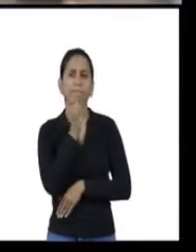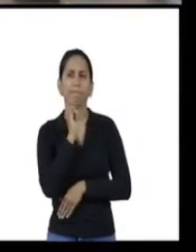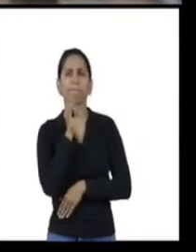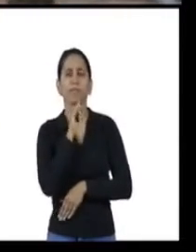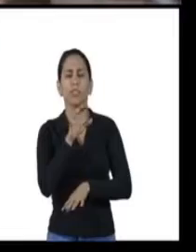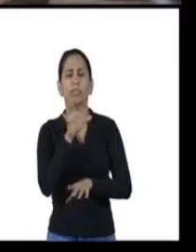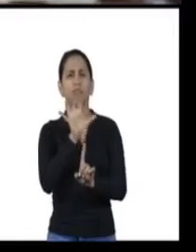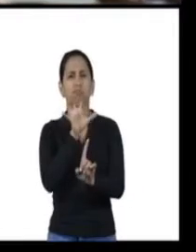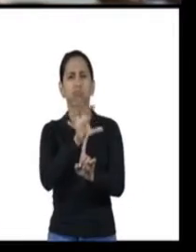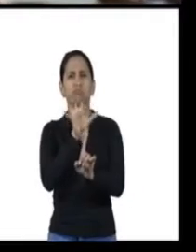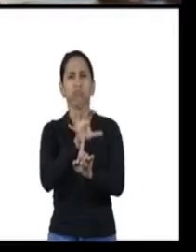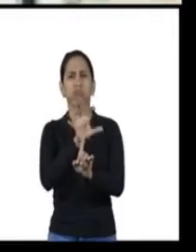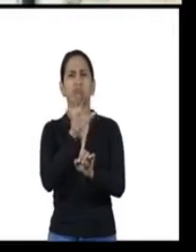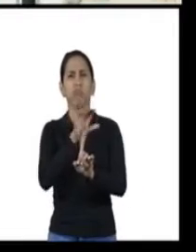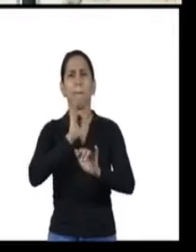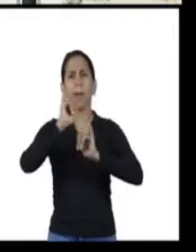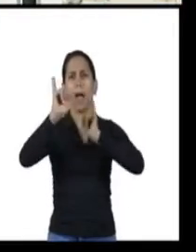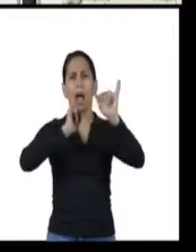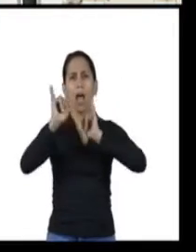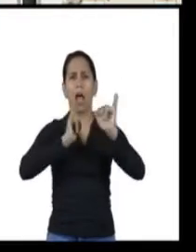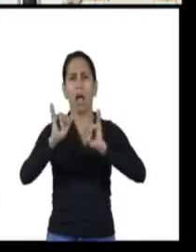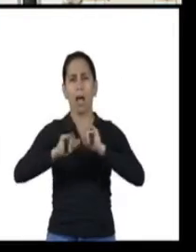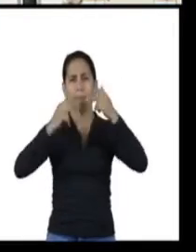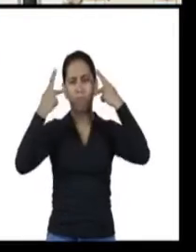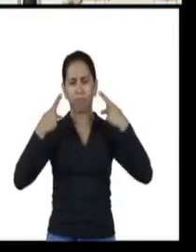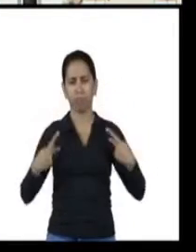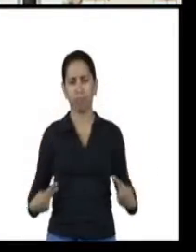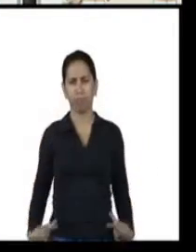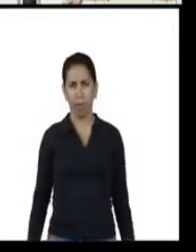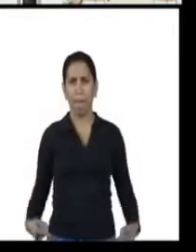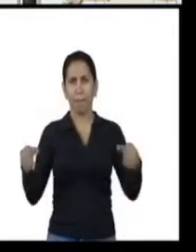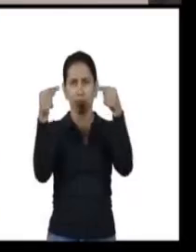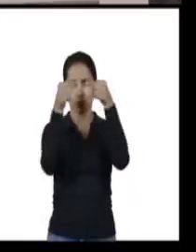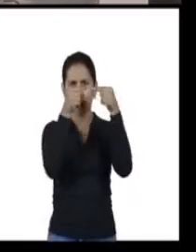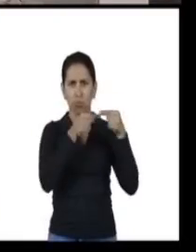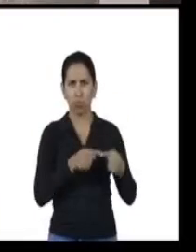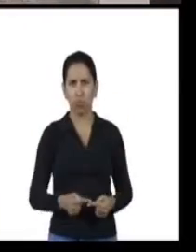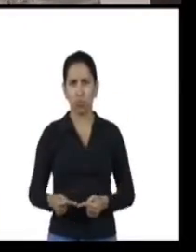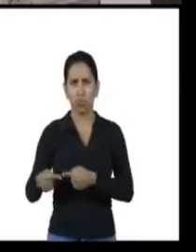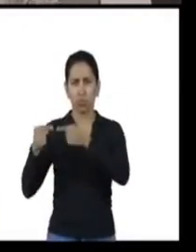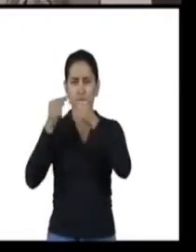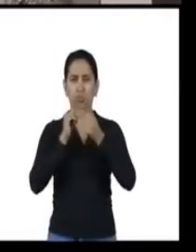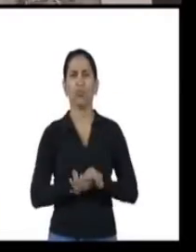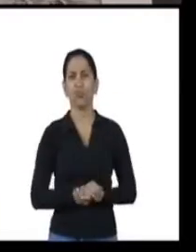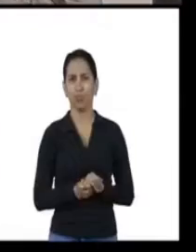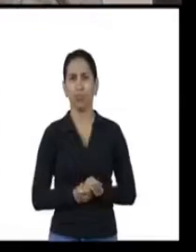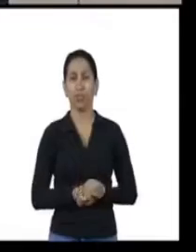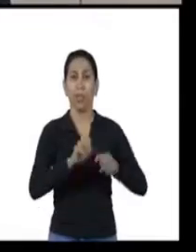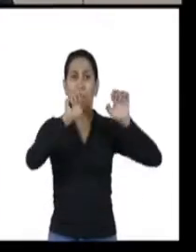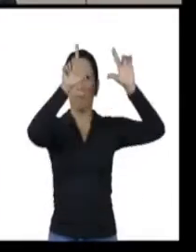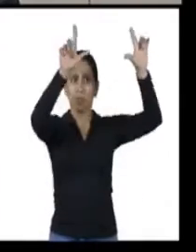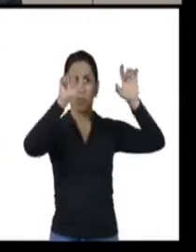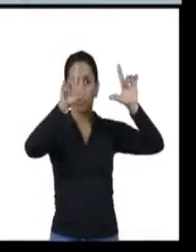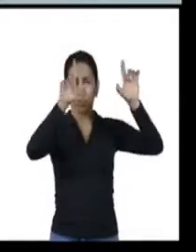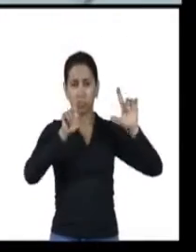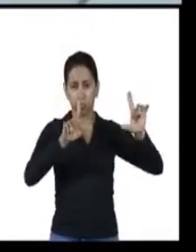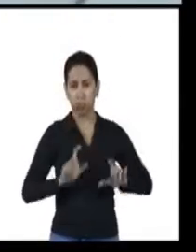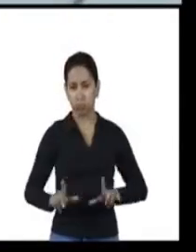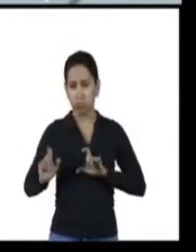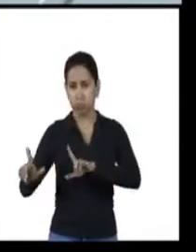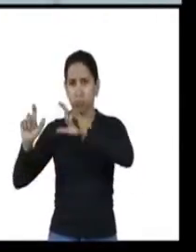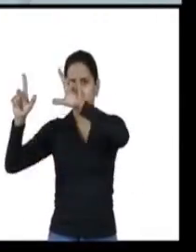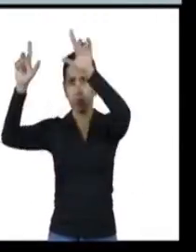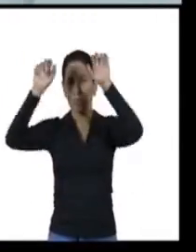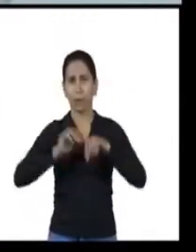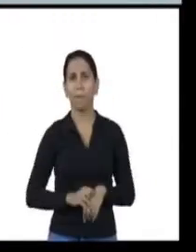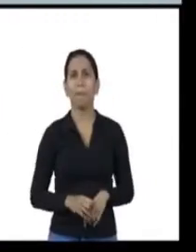campanha informativa e permanente sobre posturas ergonomicamente corretas, através de cartazes, palestras e lembretes